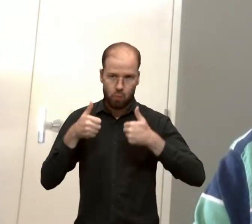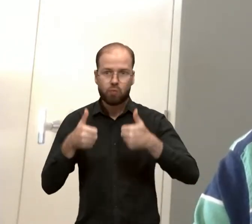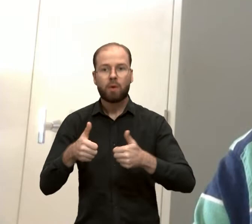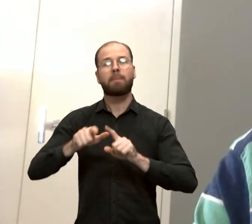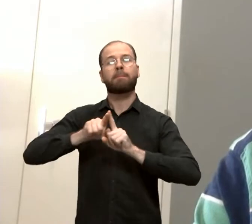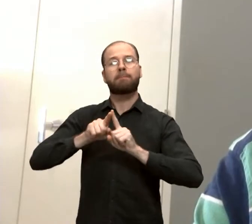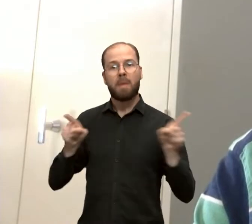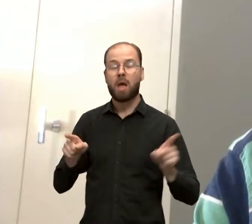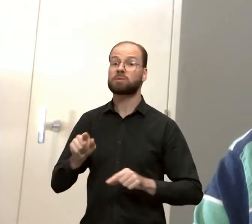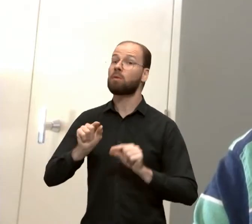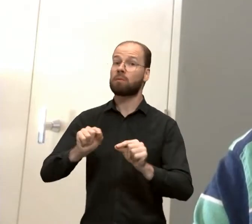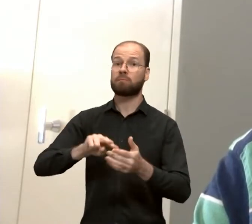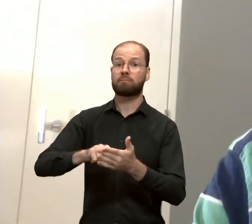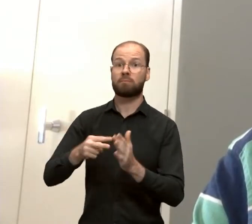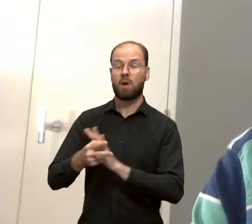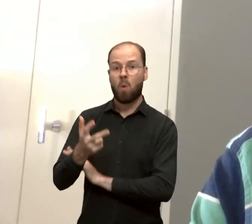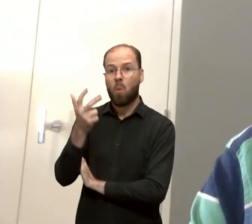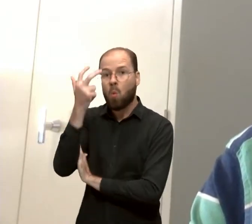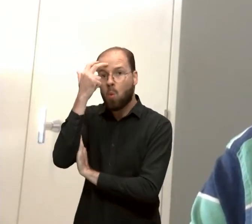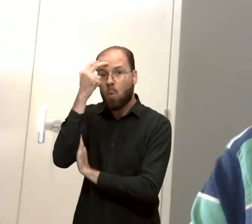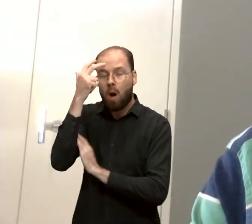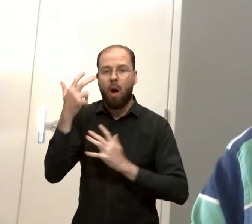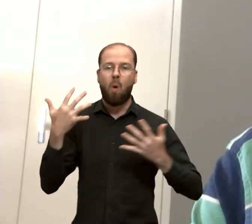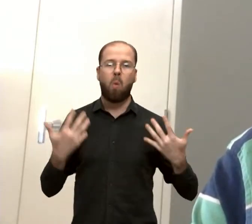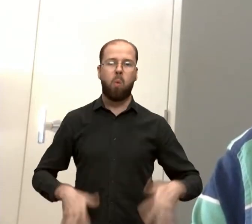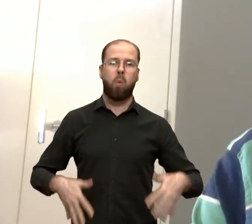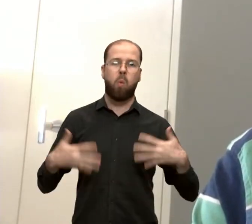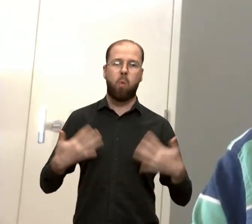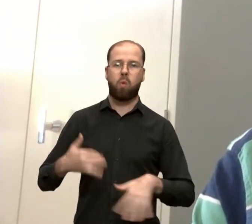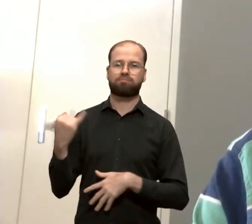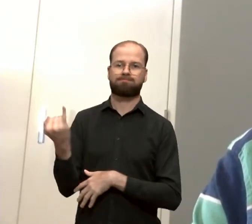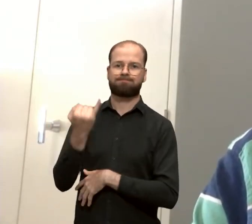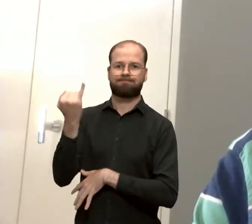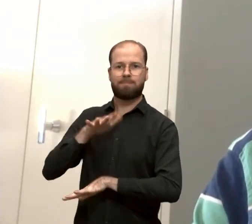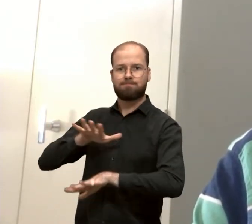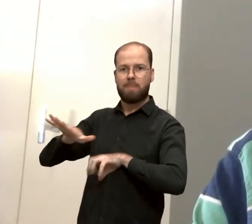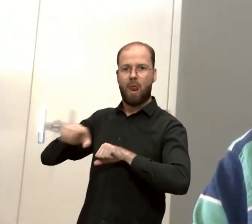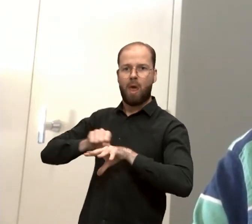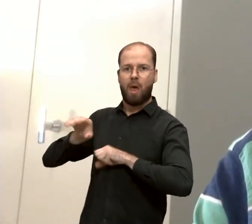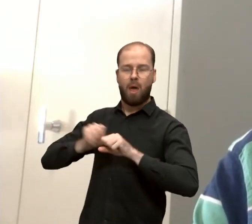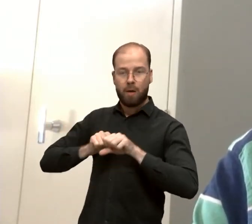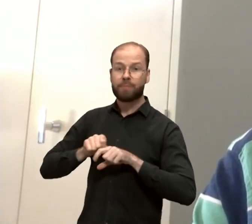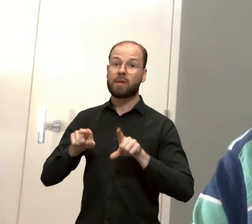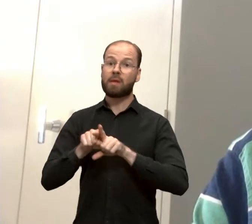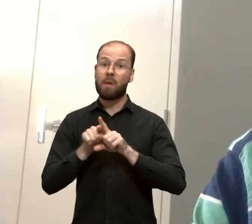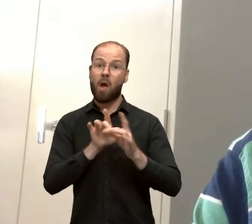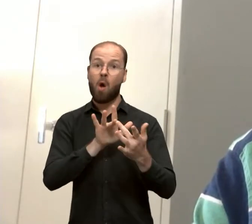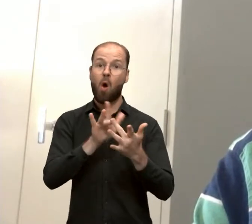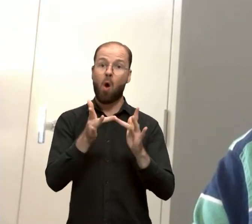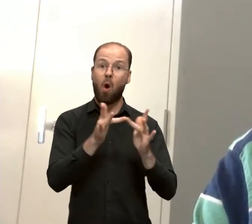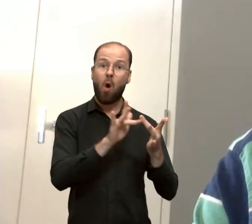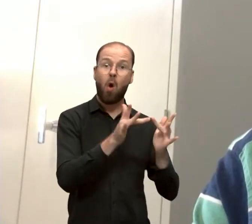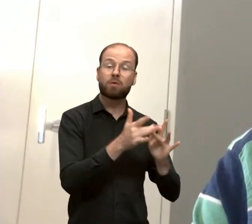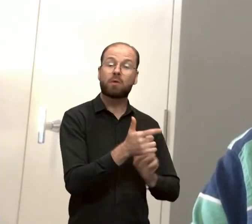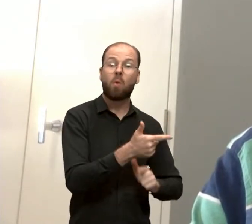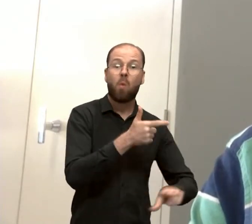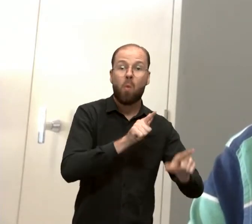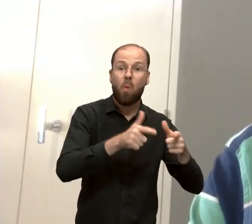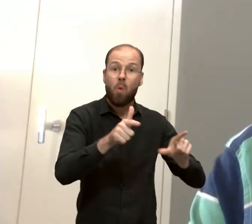há um ganho cultural importante pelo contato com estudantes de outros países que também estão indo para